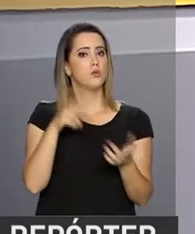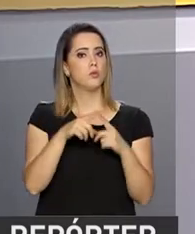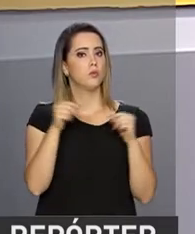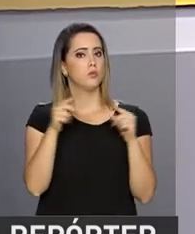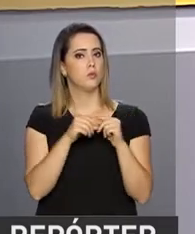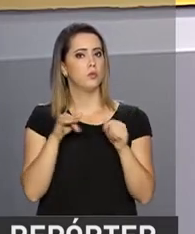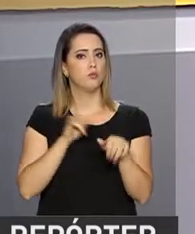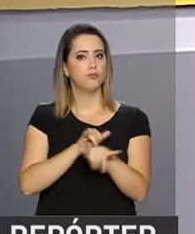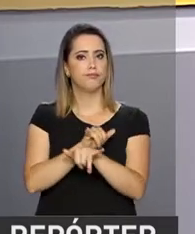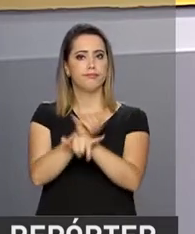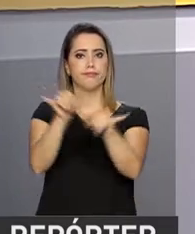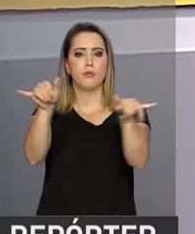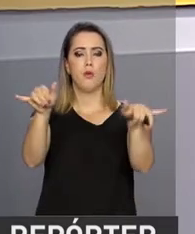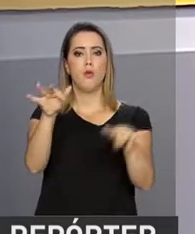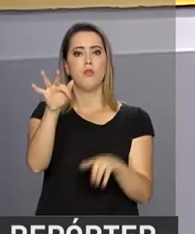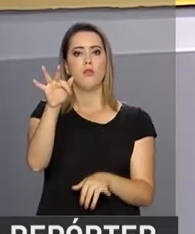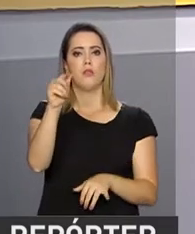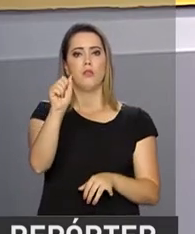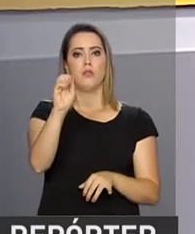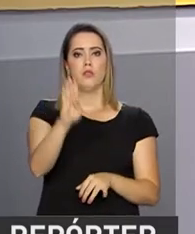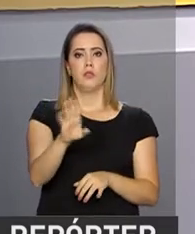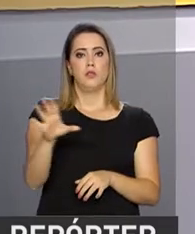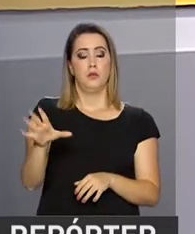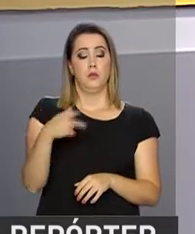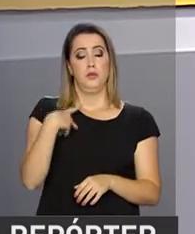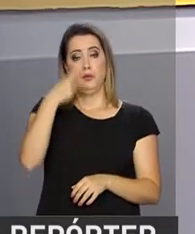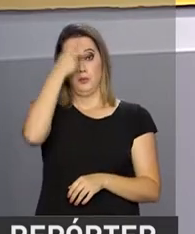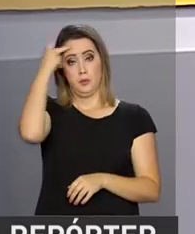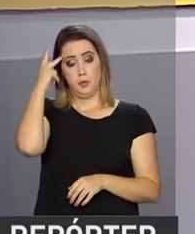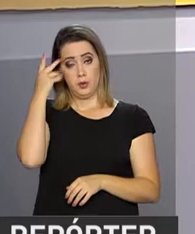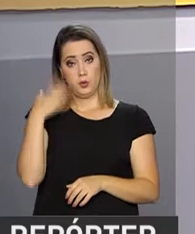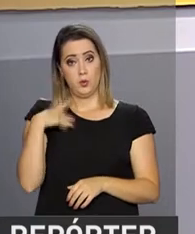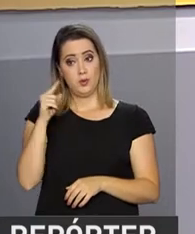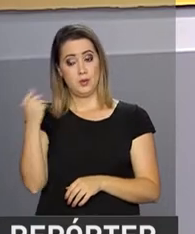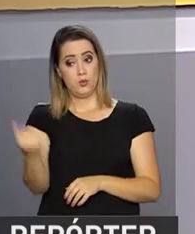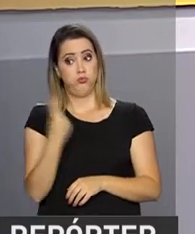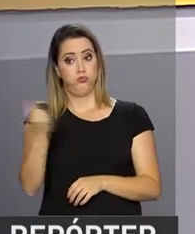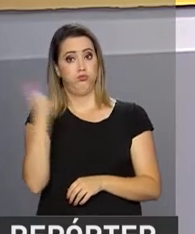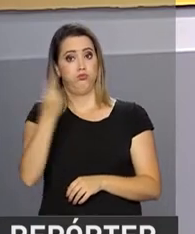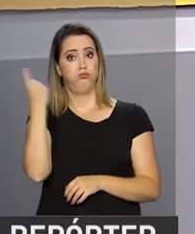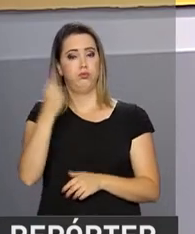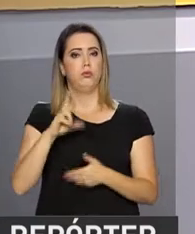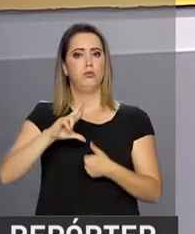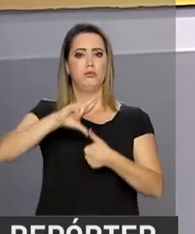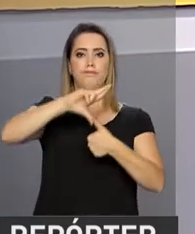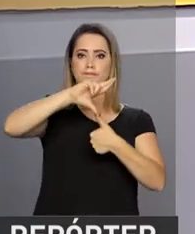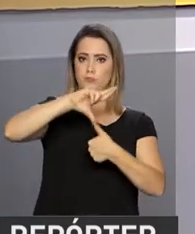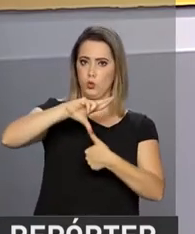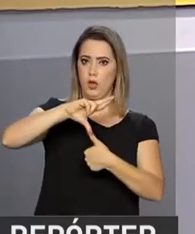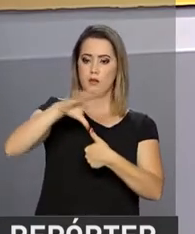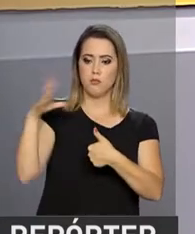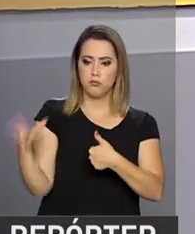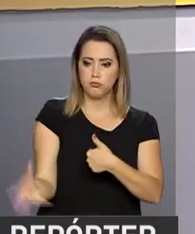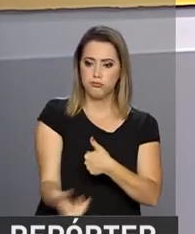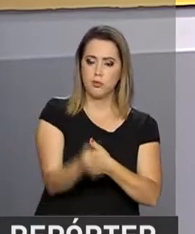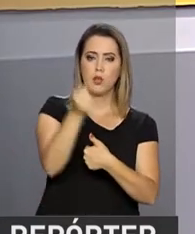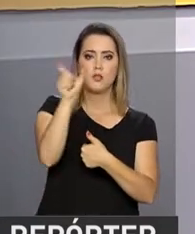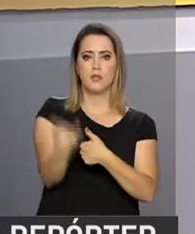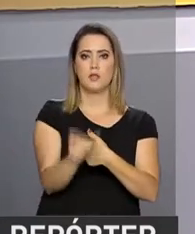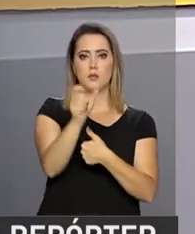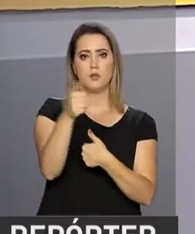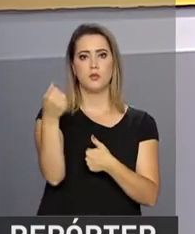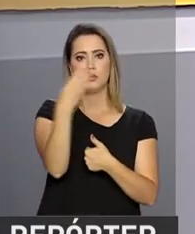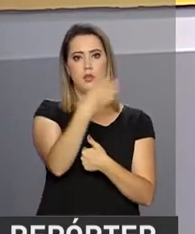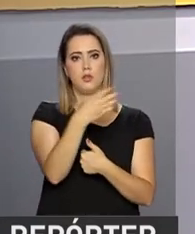brasília o avião da fab que foi resgatar brasileiros atingidos pelo furacão irmã no caribe são 14 pessoas